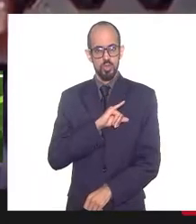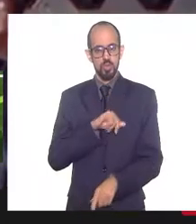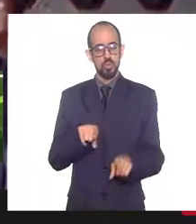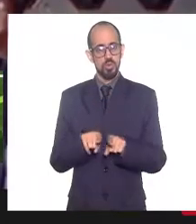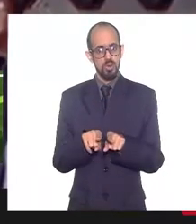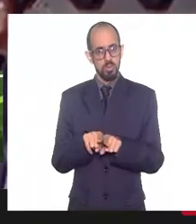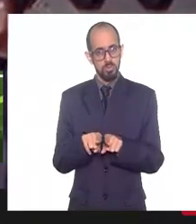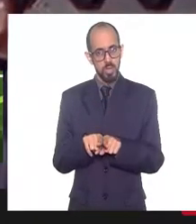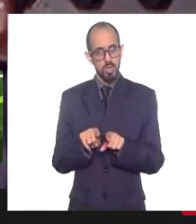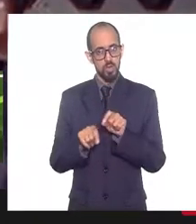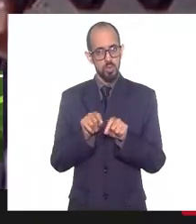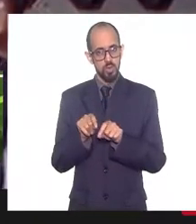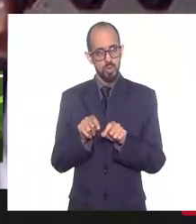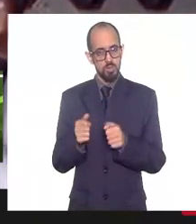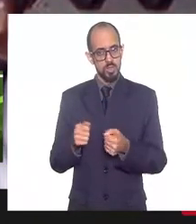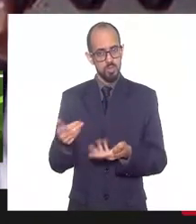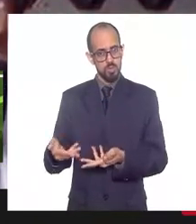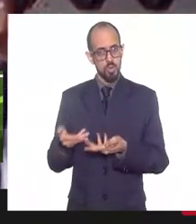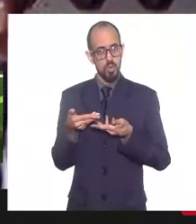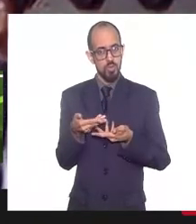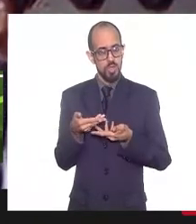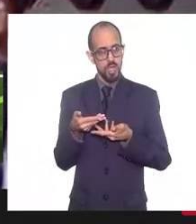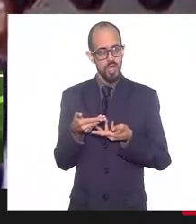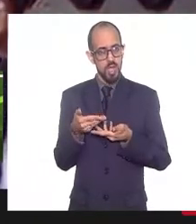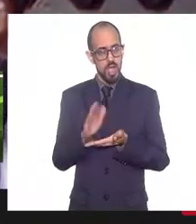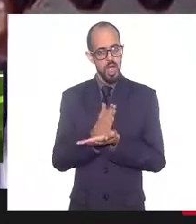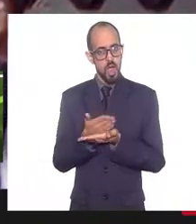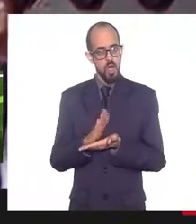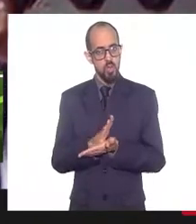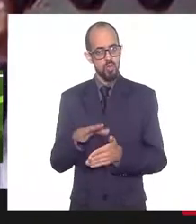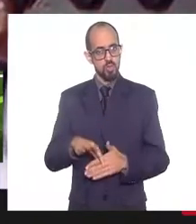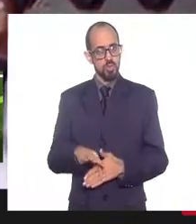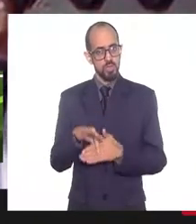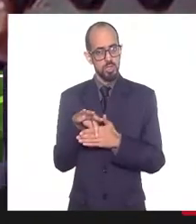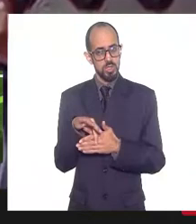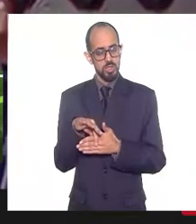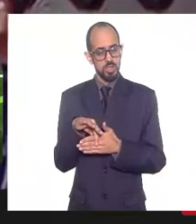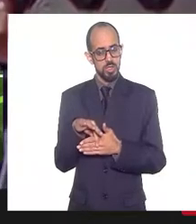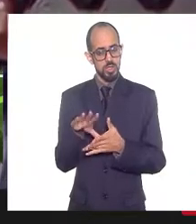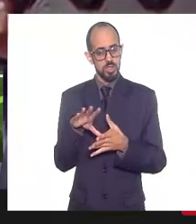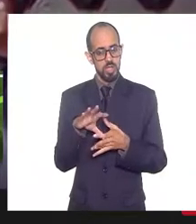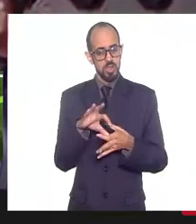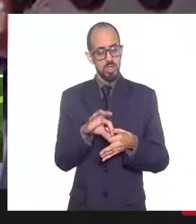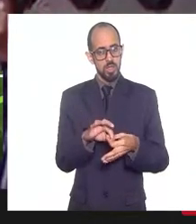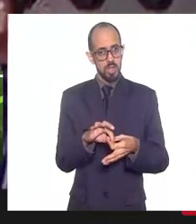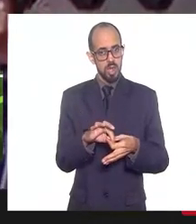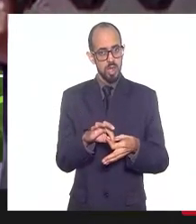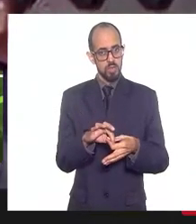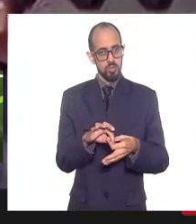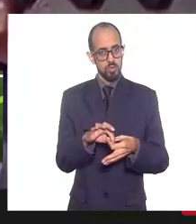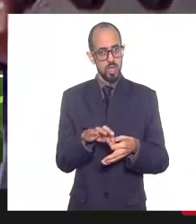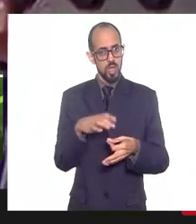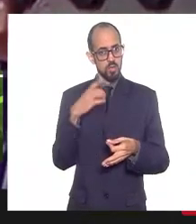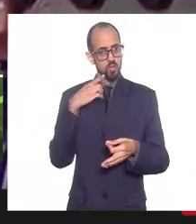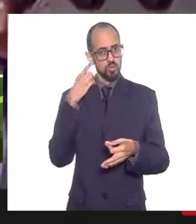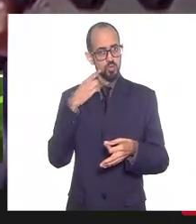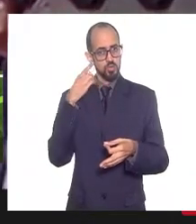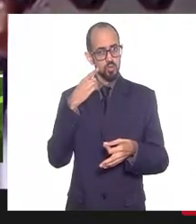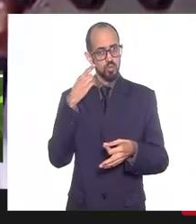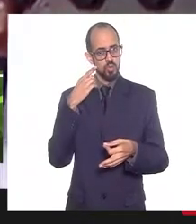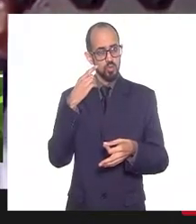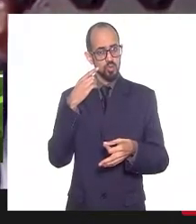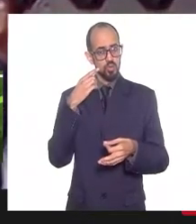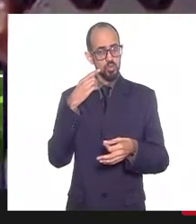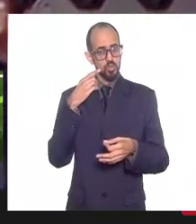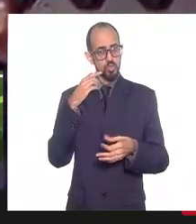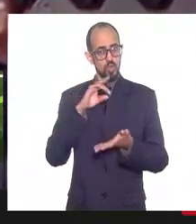inclusive, convidar, né, algumas lideranças atreladas a discursos de ódio, porque são